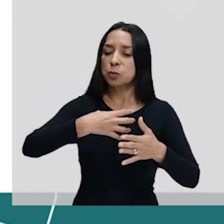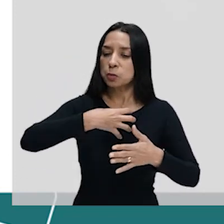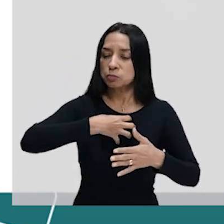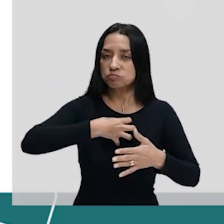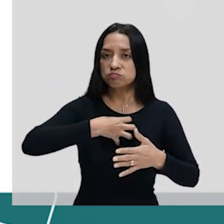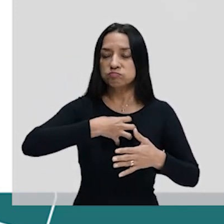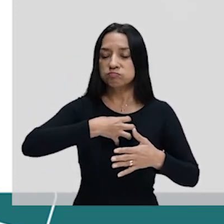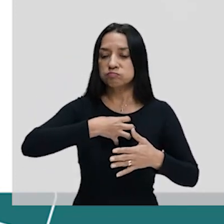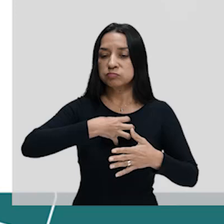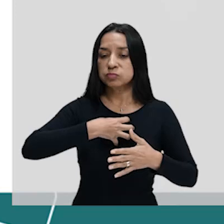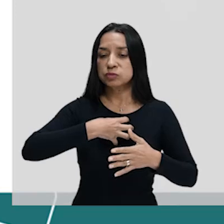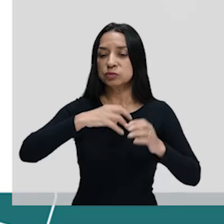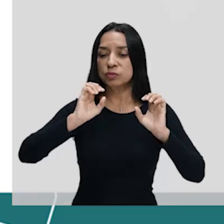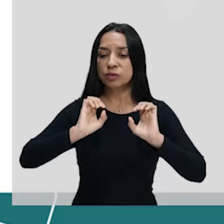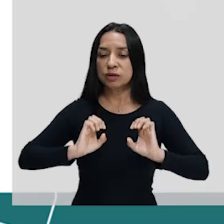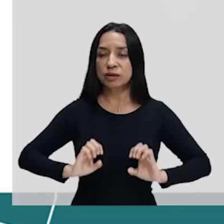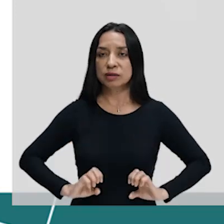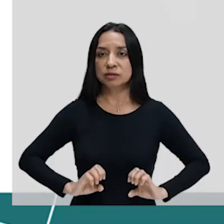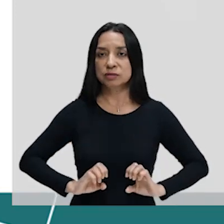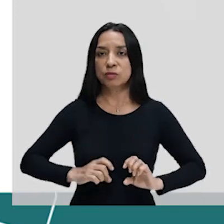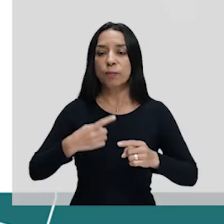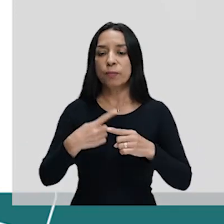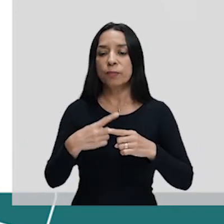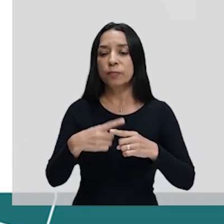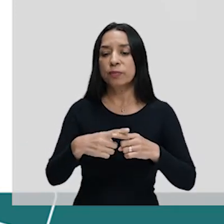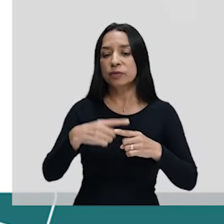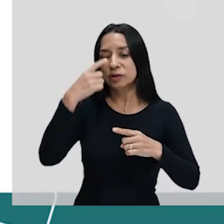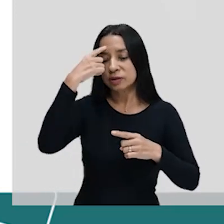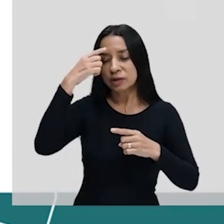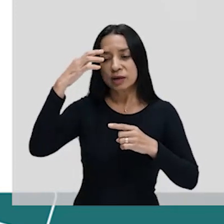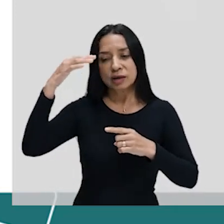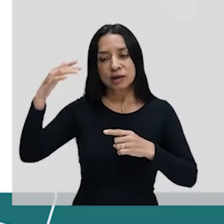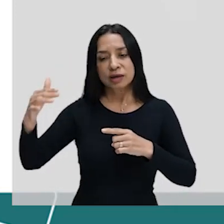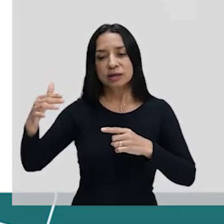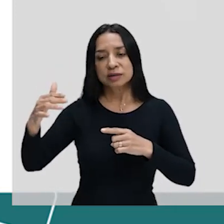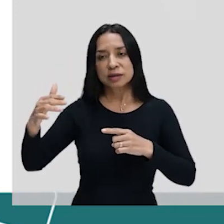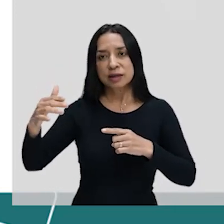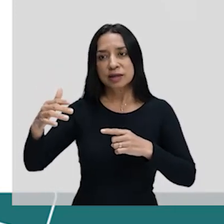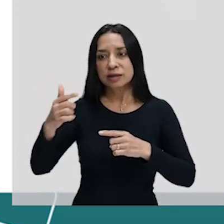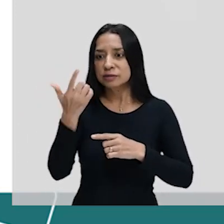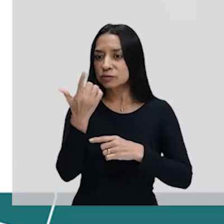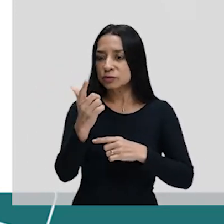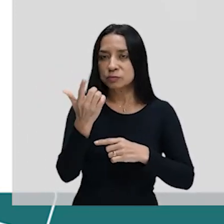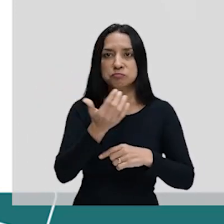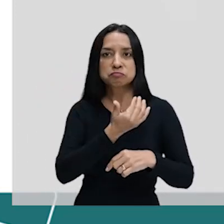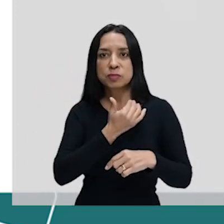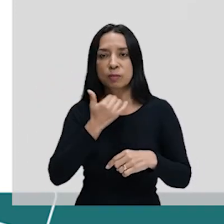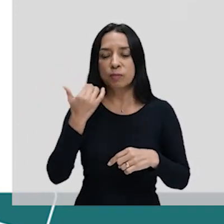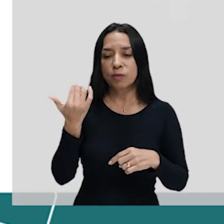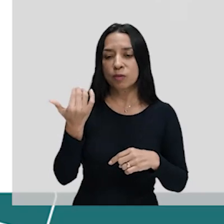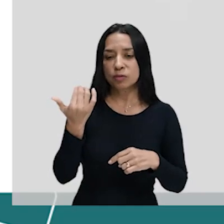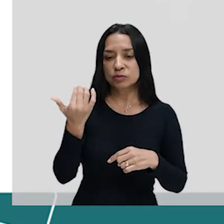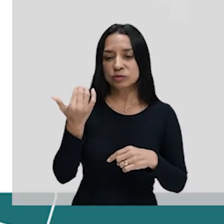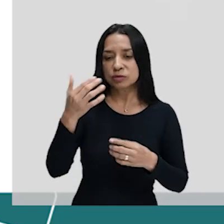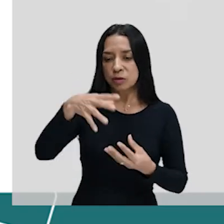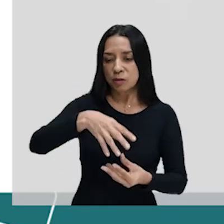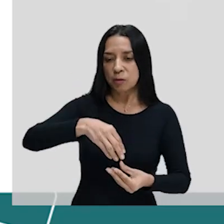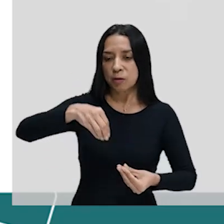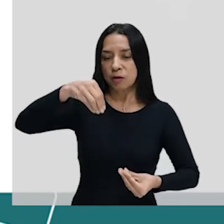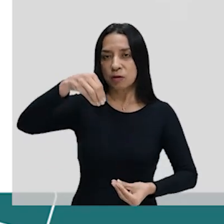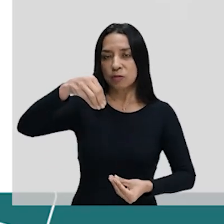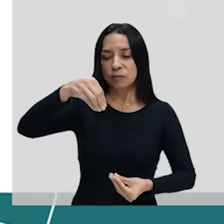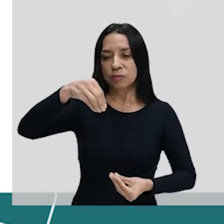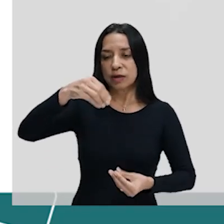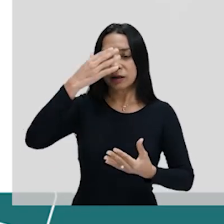ético, pois a ideia da imortalidade da alma, porque eles acreditavam nessa ideia da vida após